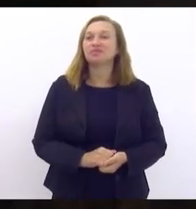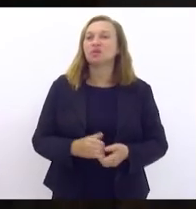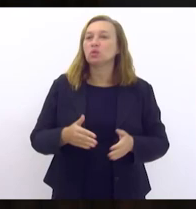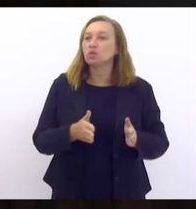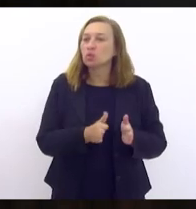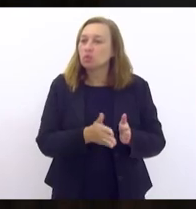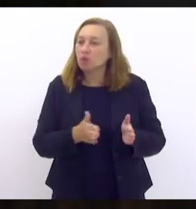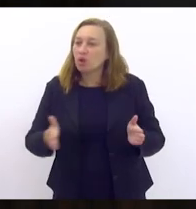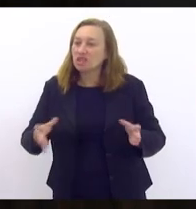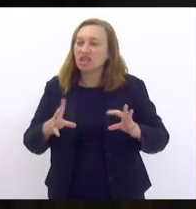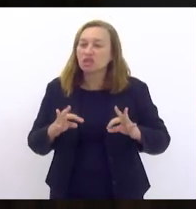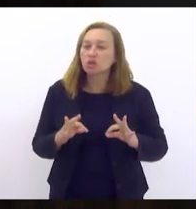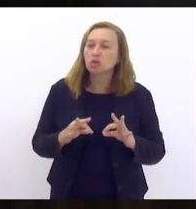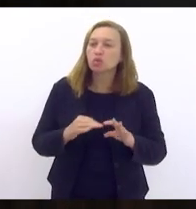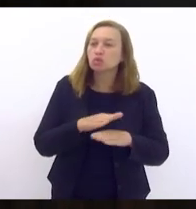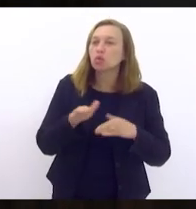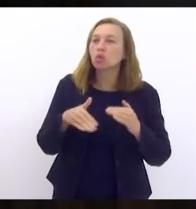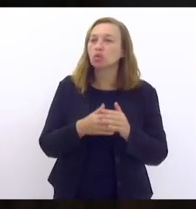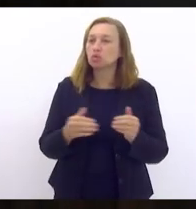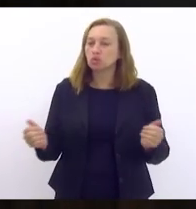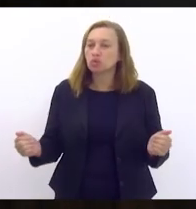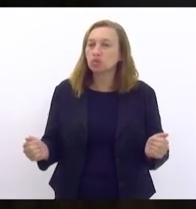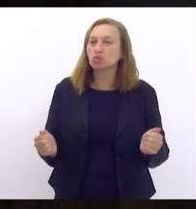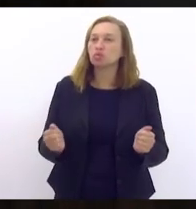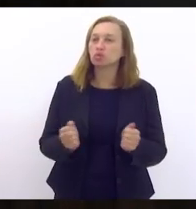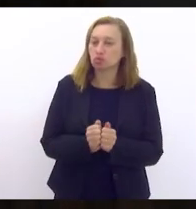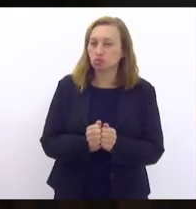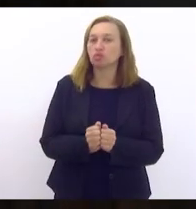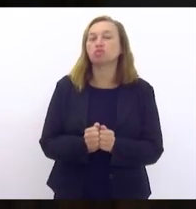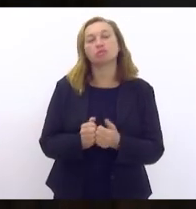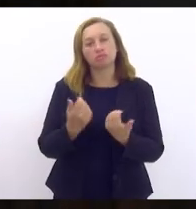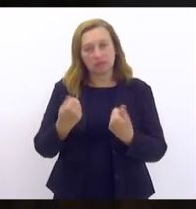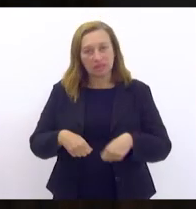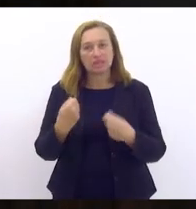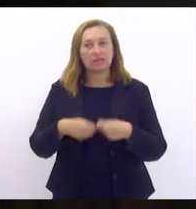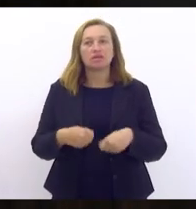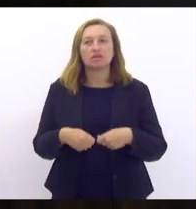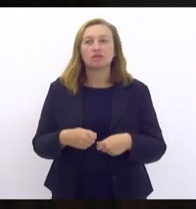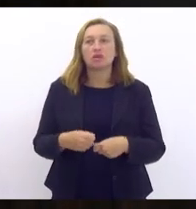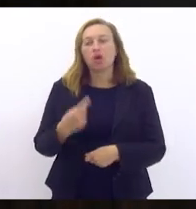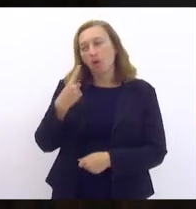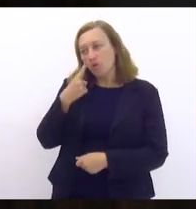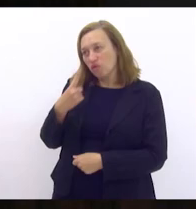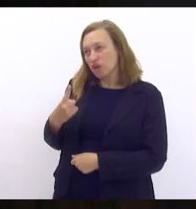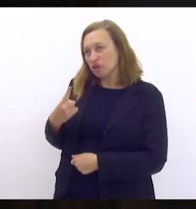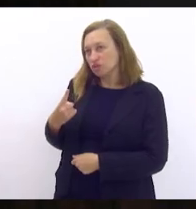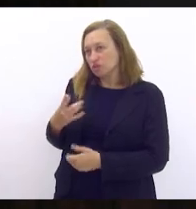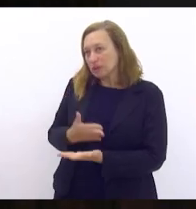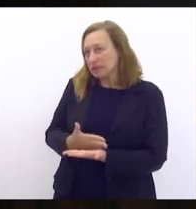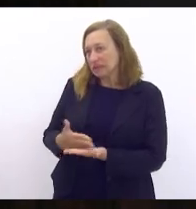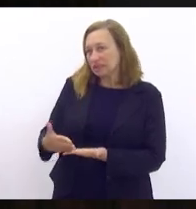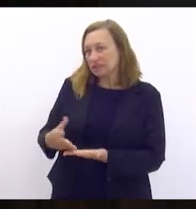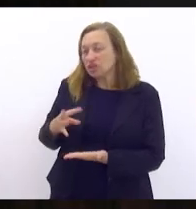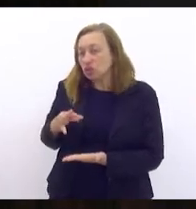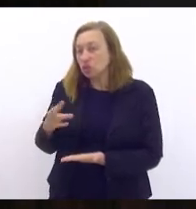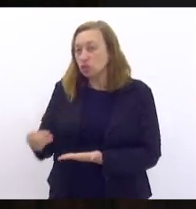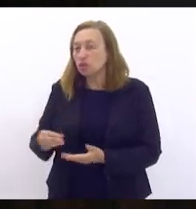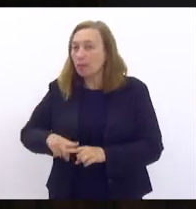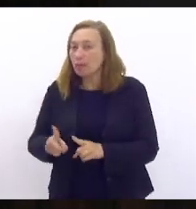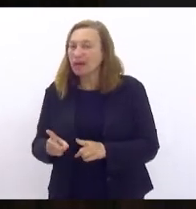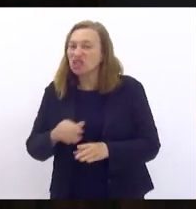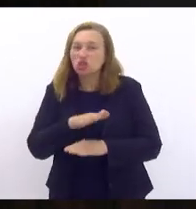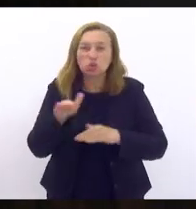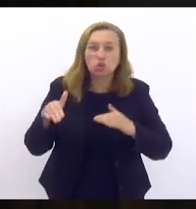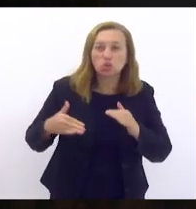processo todos nós estamos e temos que estar envolvidos eu olho para Ponta mas todos